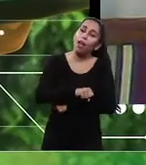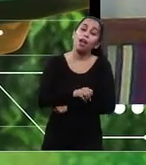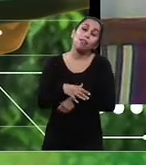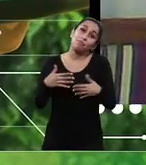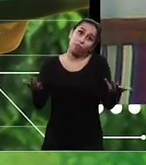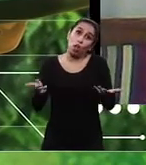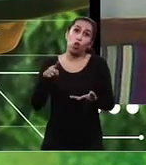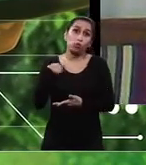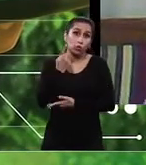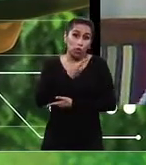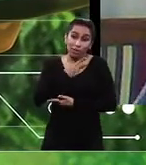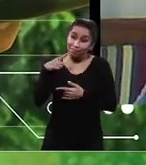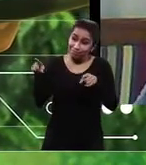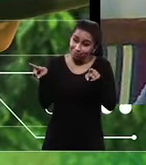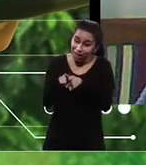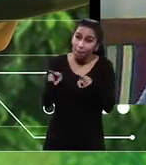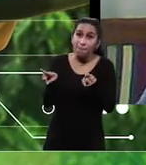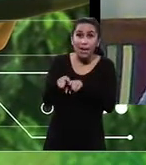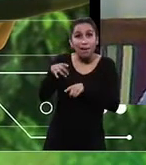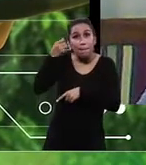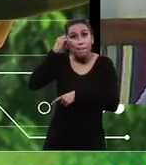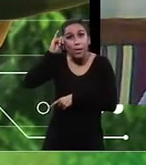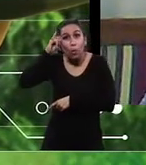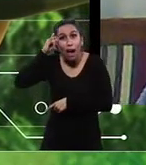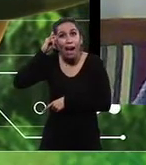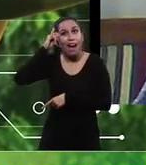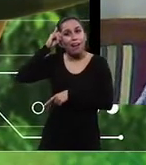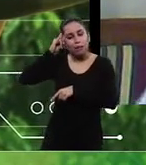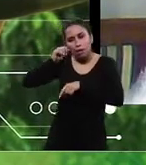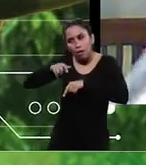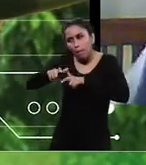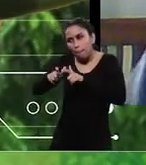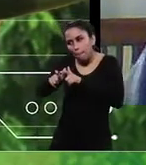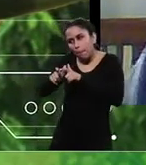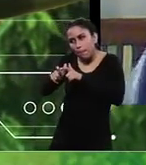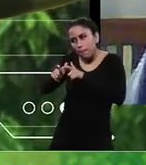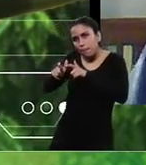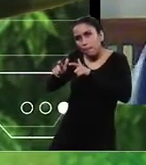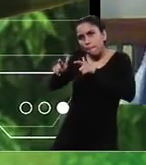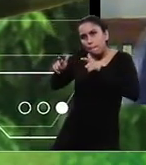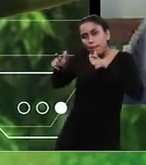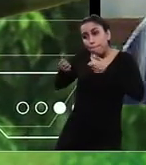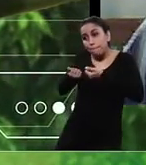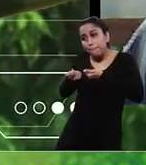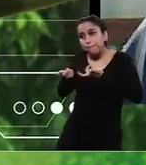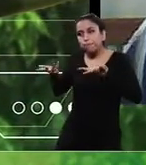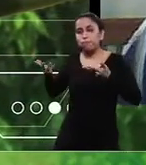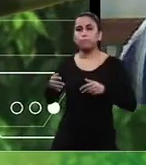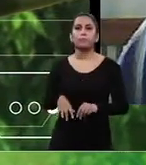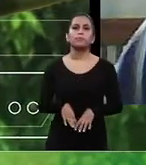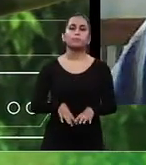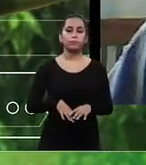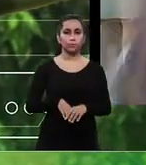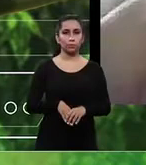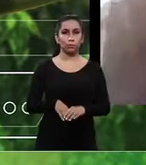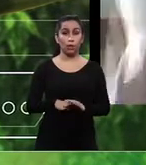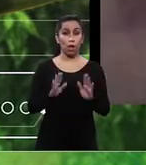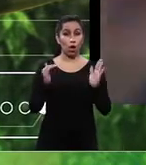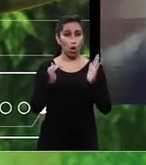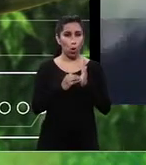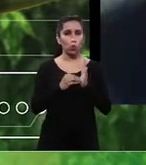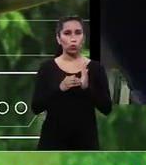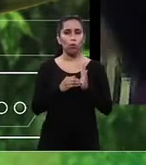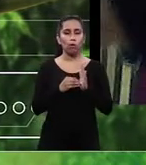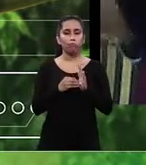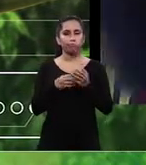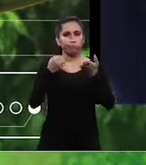na pecuária também, nós não estamos avançando grandemente em áreas. Por último, mais um argumento para dizer o quanto a gente é sustentável e